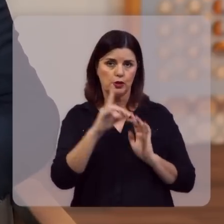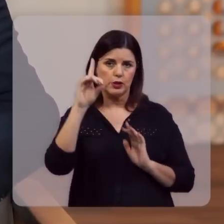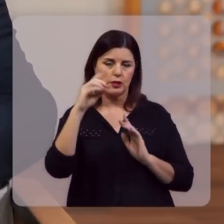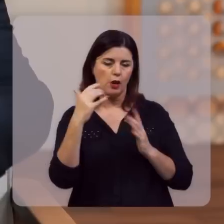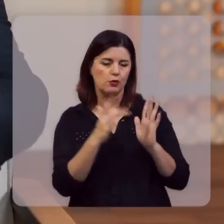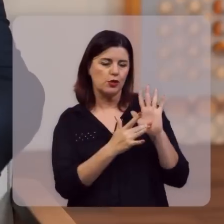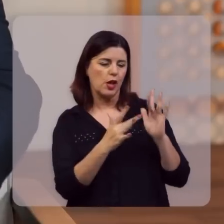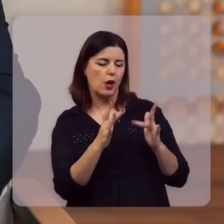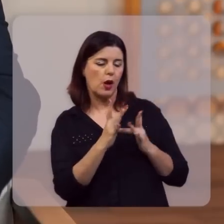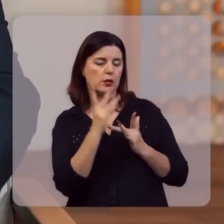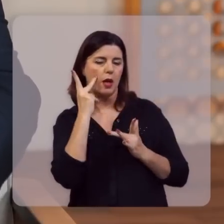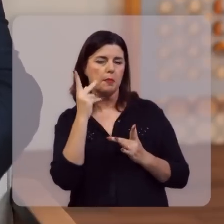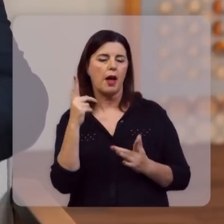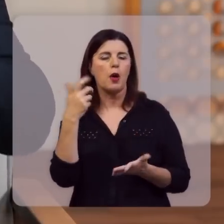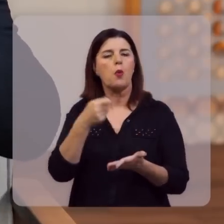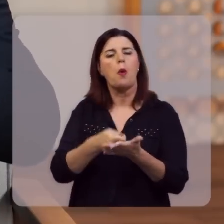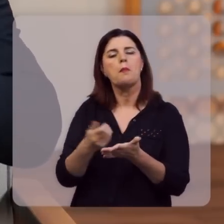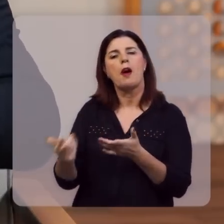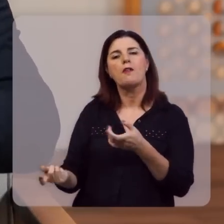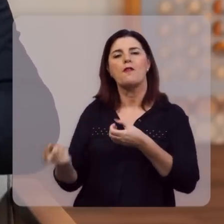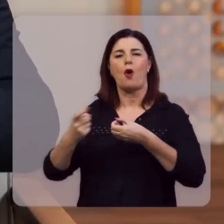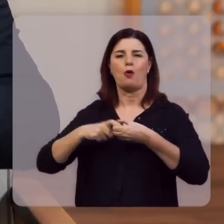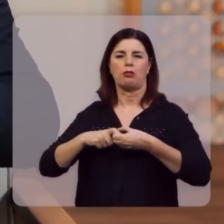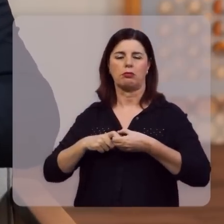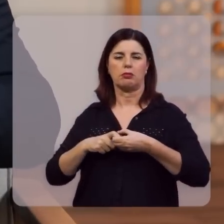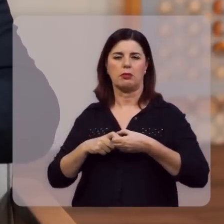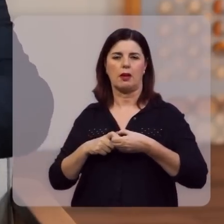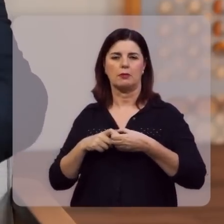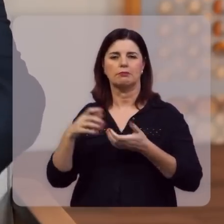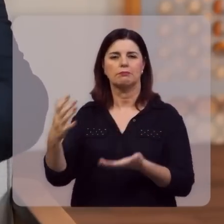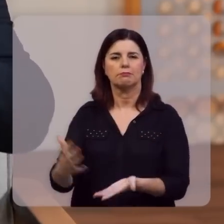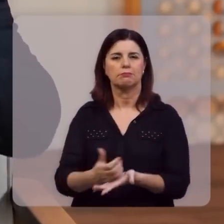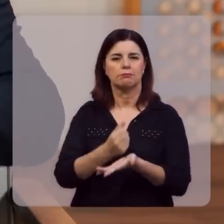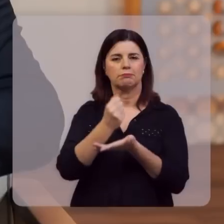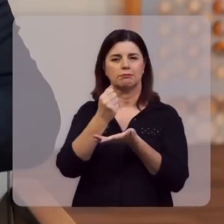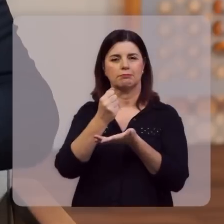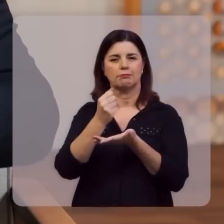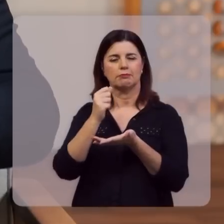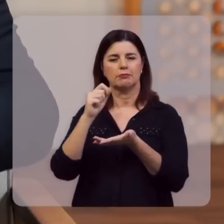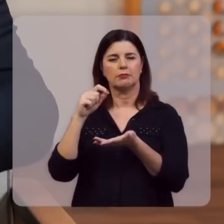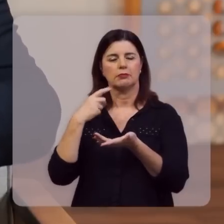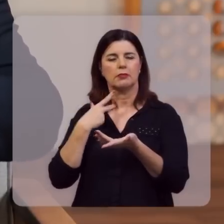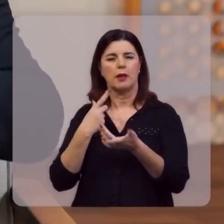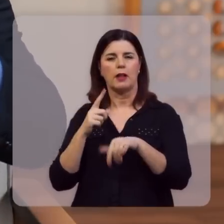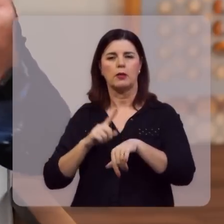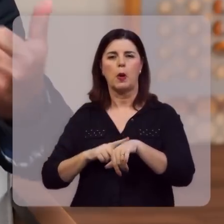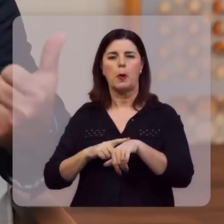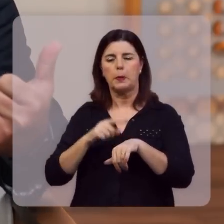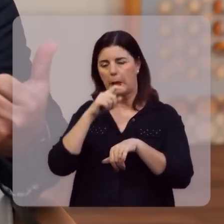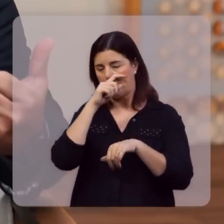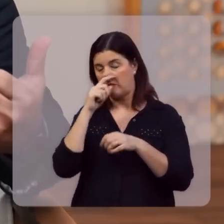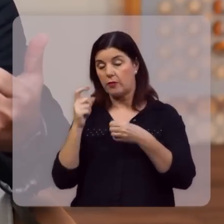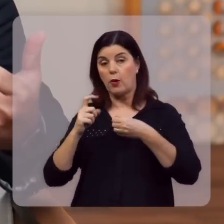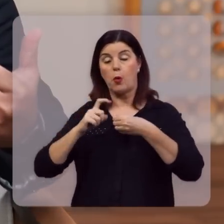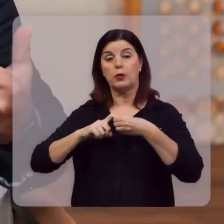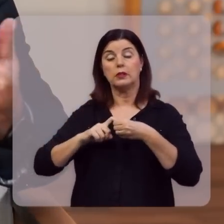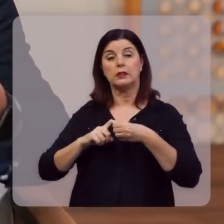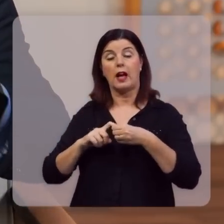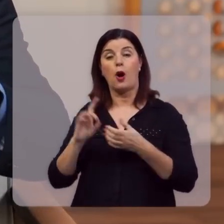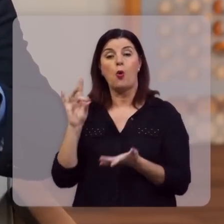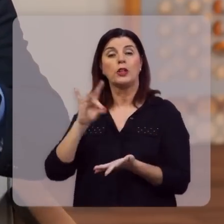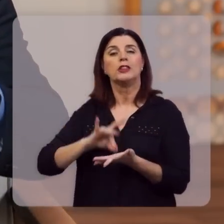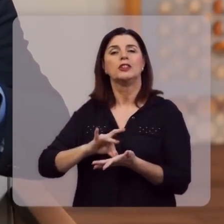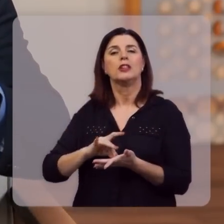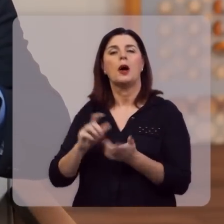de Deus, para nos comprar de volta, para nos resgatar, para aquele estado original em que